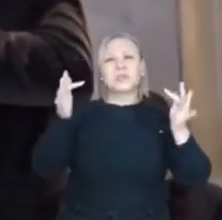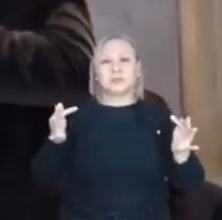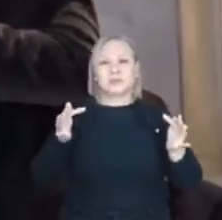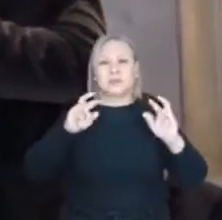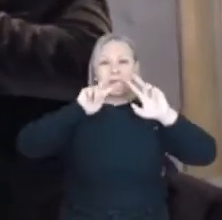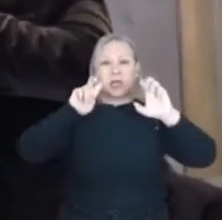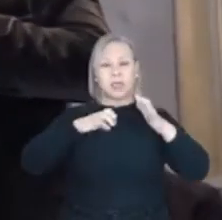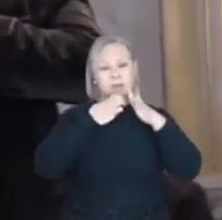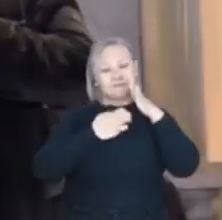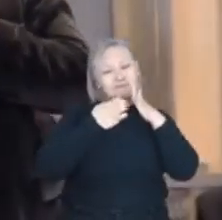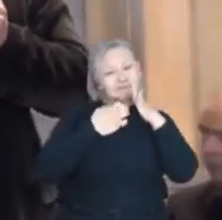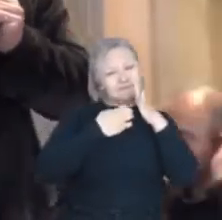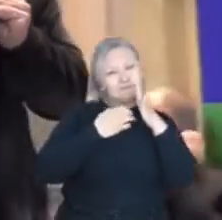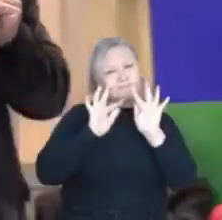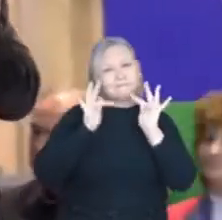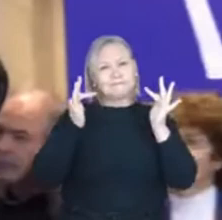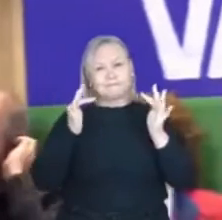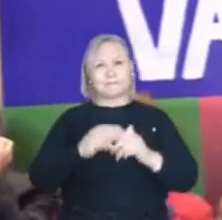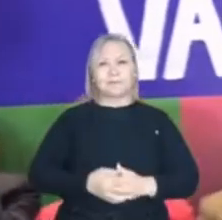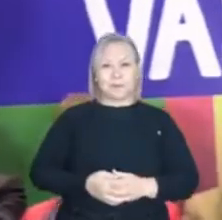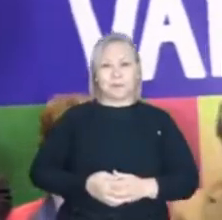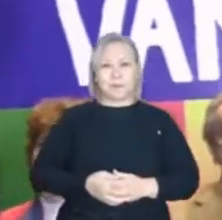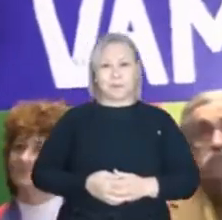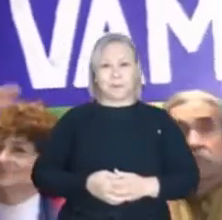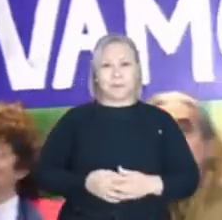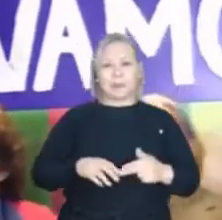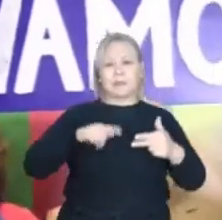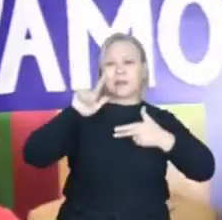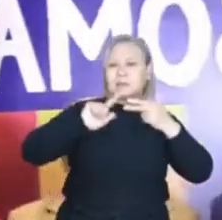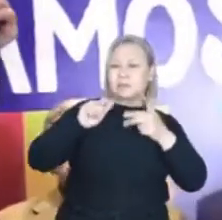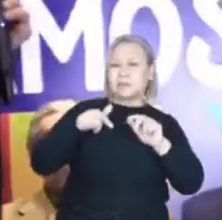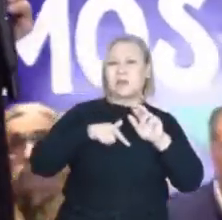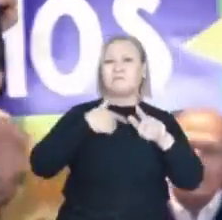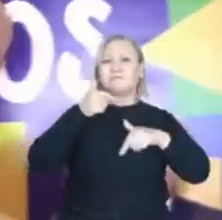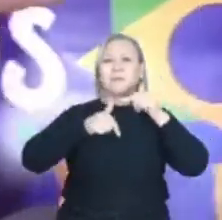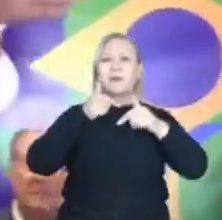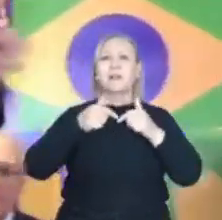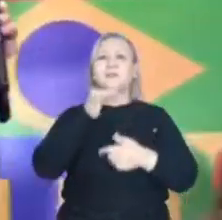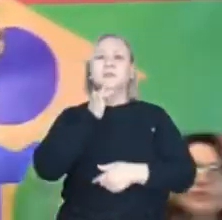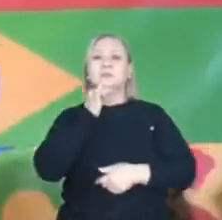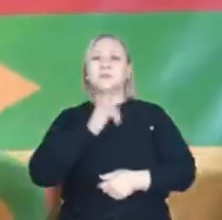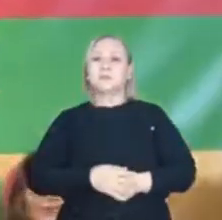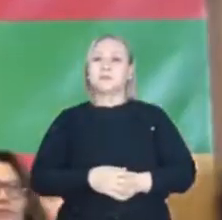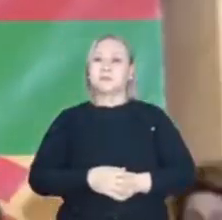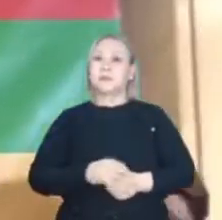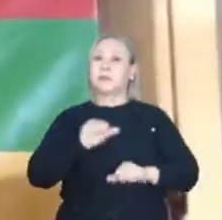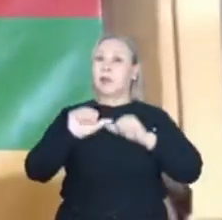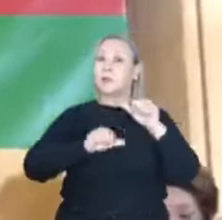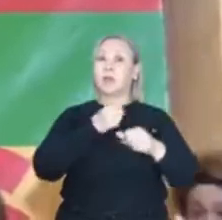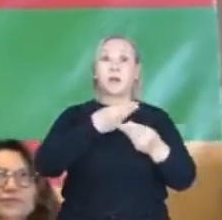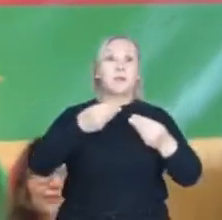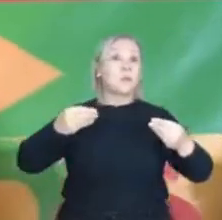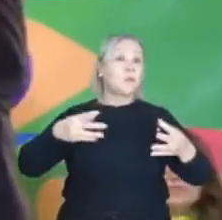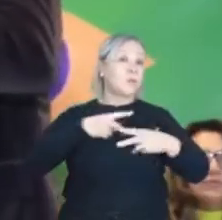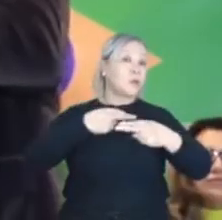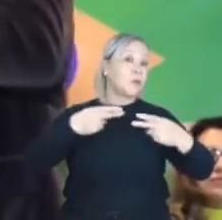empreendedorismo. Na questão da legislação trabalhista, por exemplo, a gente vai mudar muita coisa que eles fizeram. Mas a